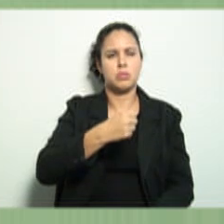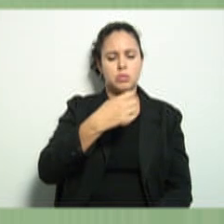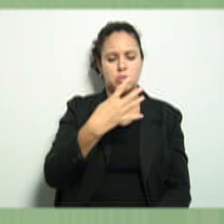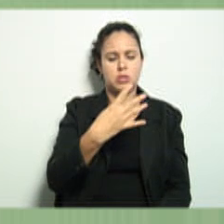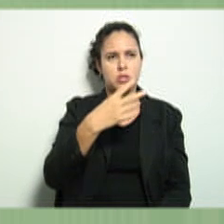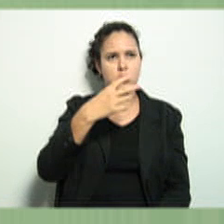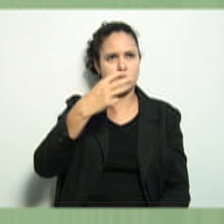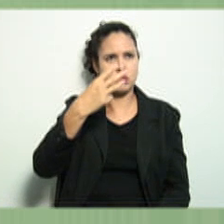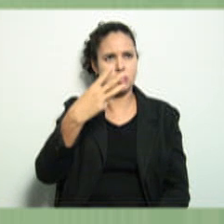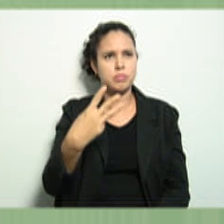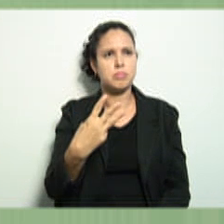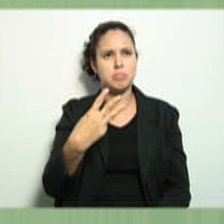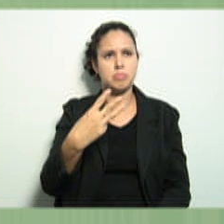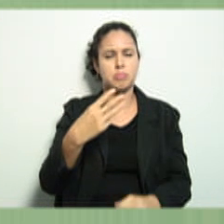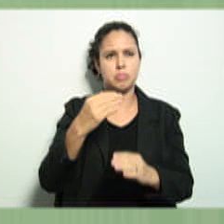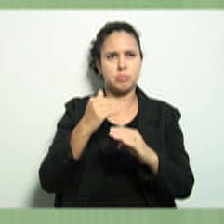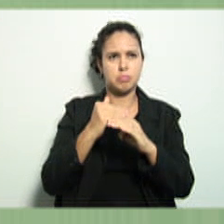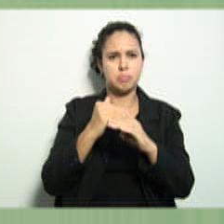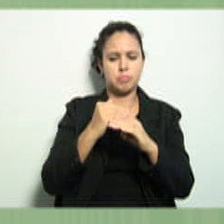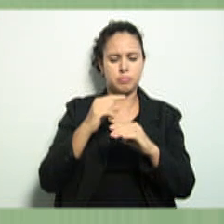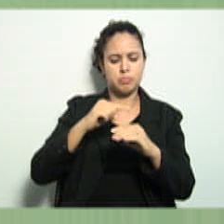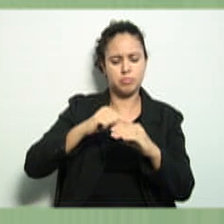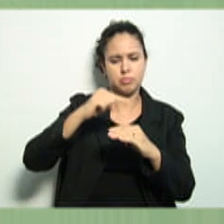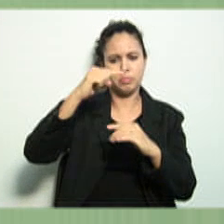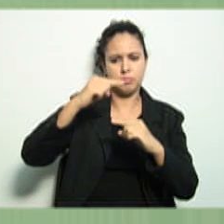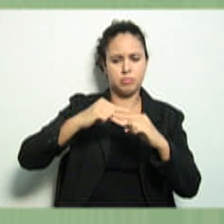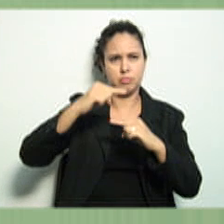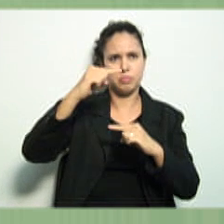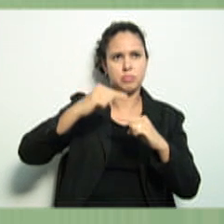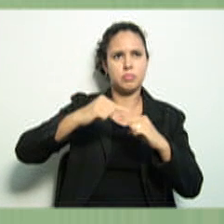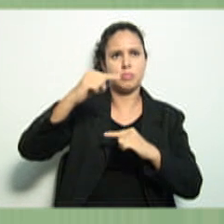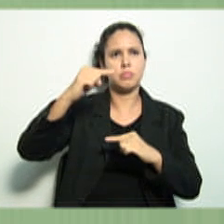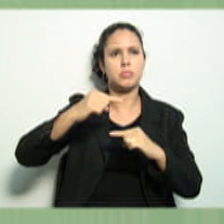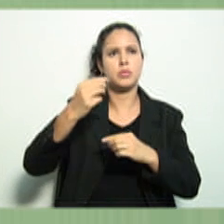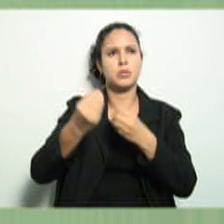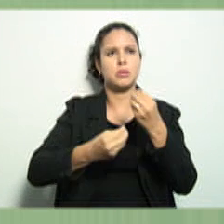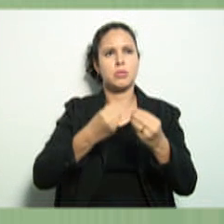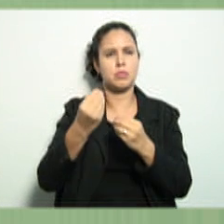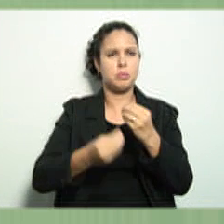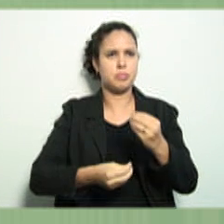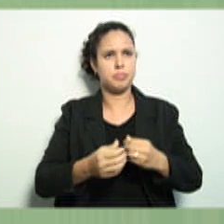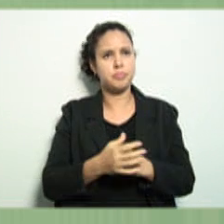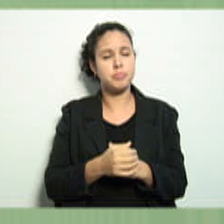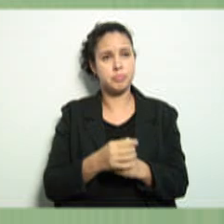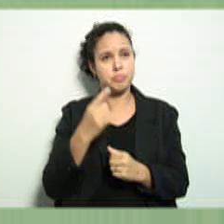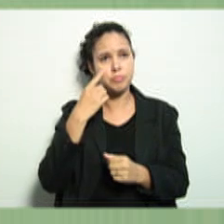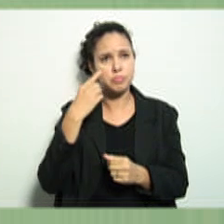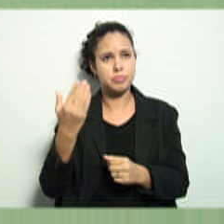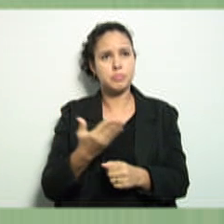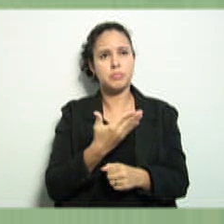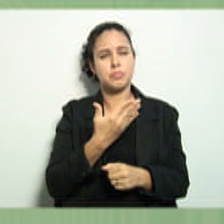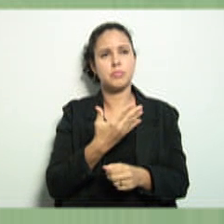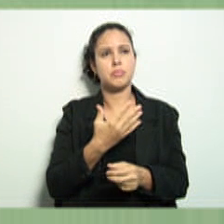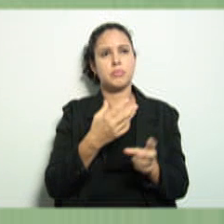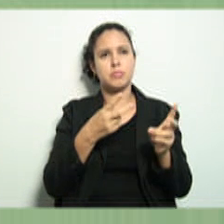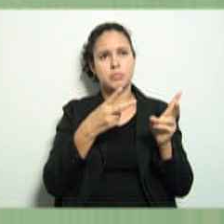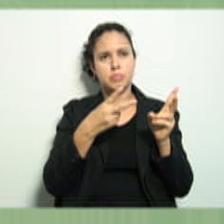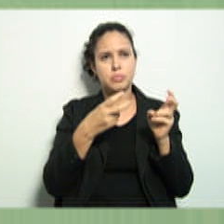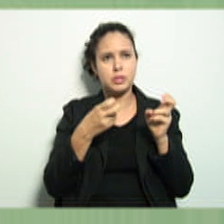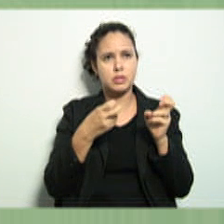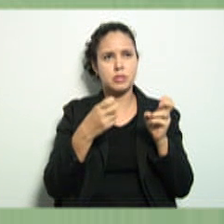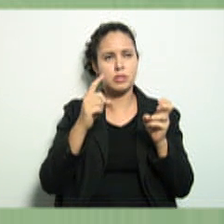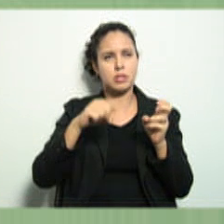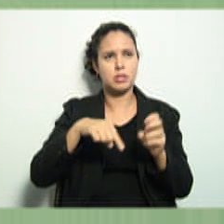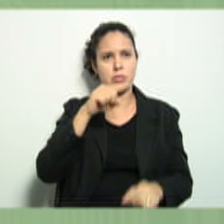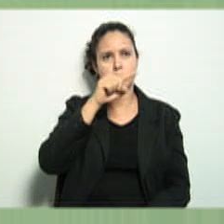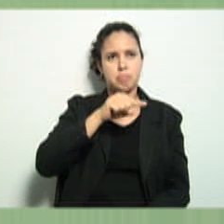44. Vocês podem verificar aí no gráfico que a gente tem a variável